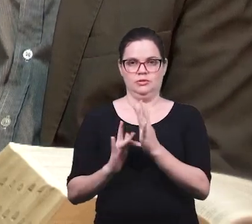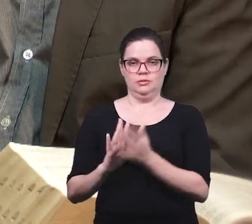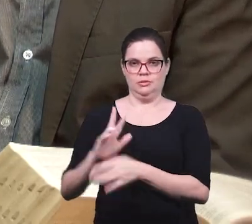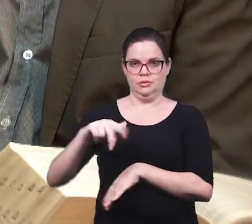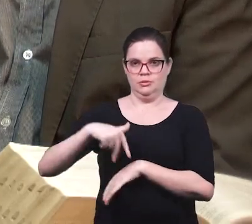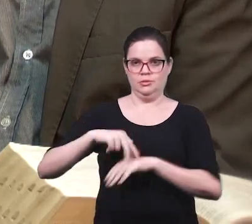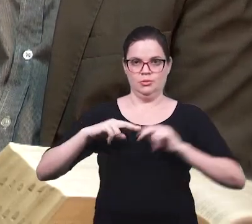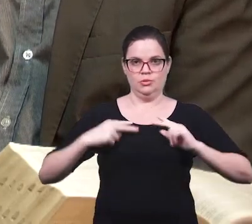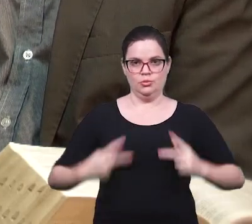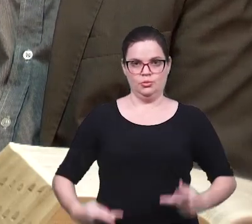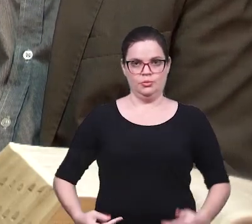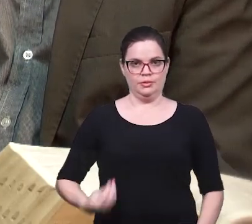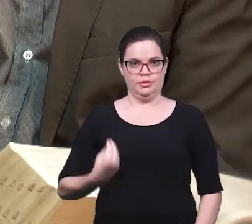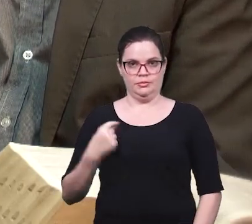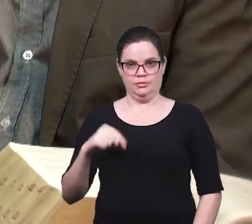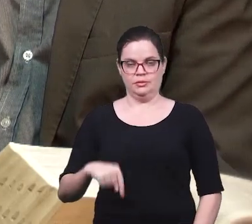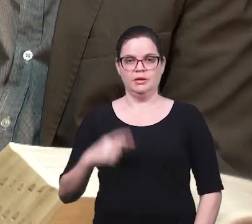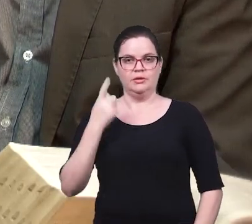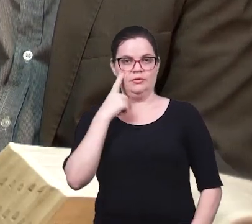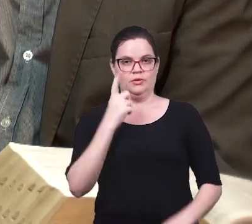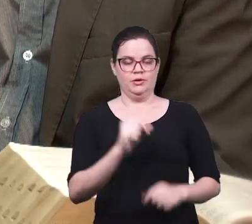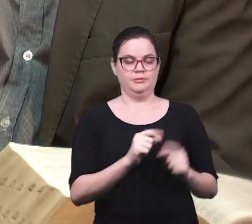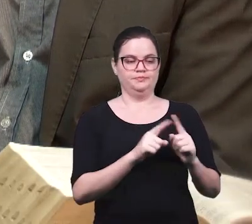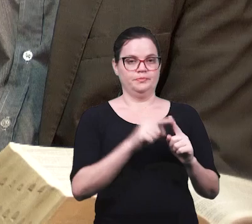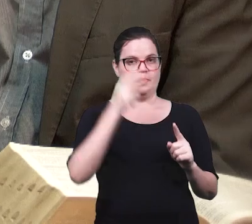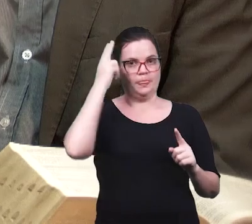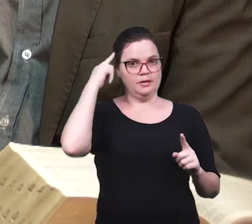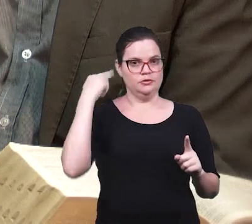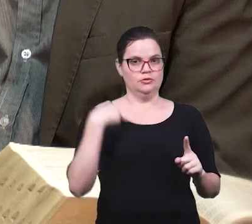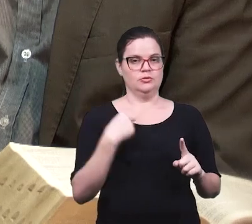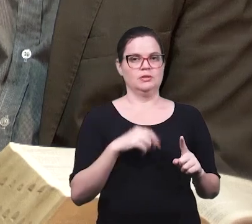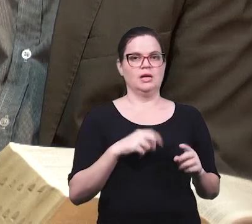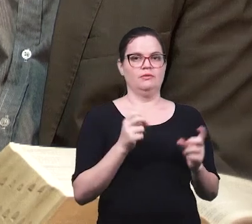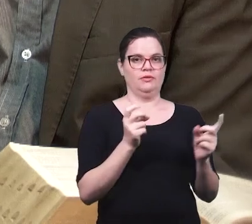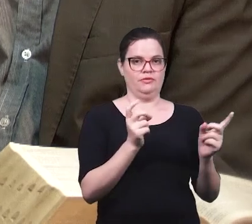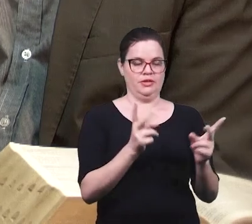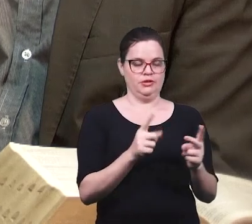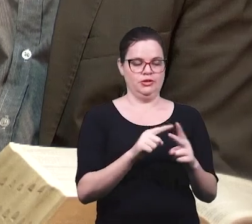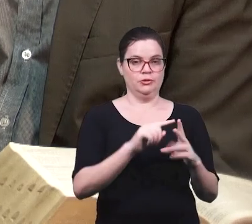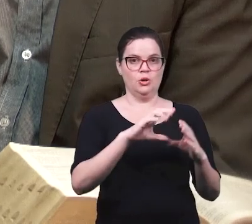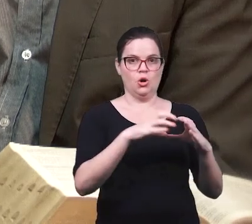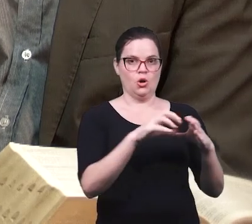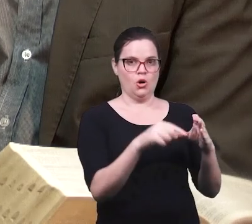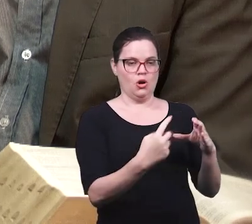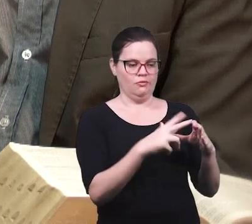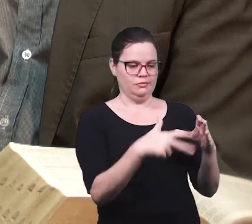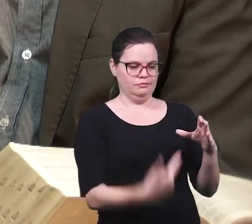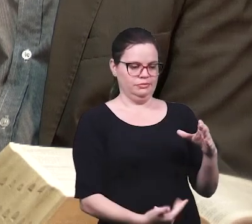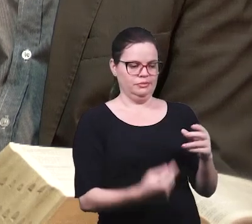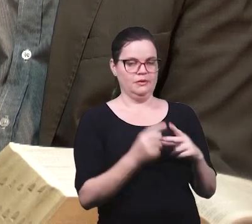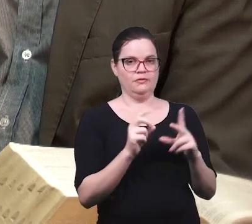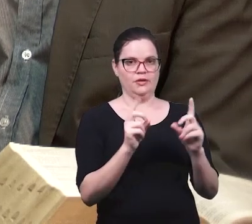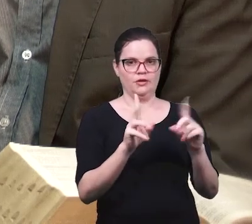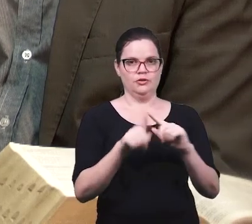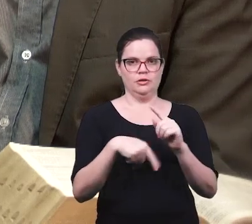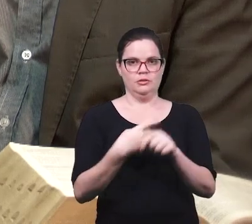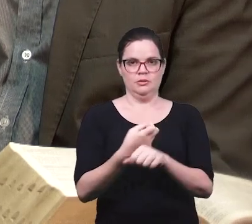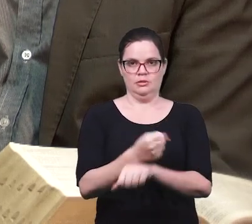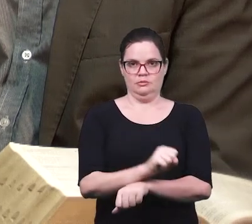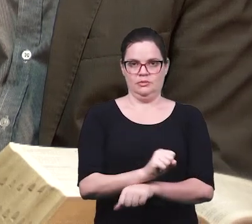que até onde nós chegamos aqui, José ele foi vendido, ele foi jogado numa cova, ele foi preso. Aí nós vamos ver o